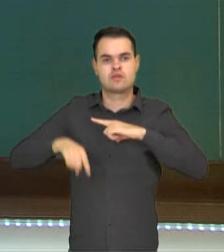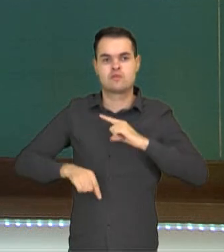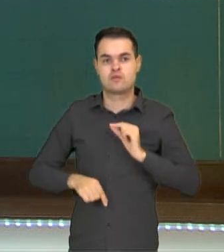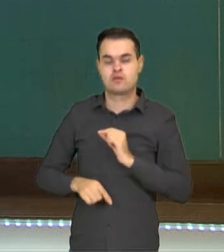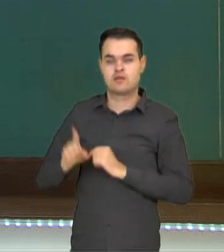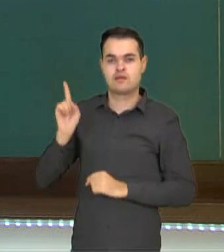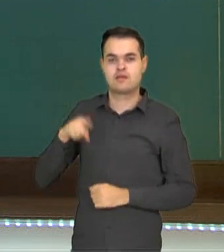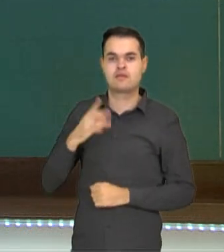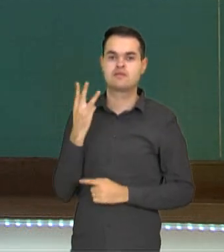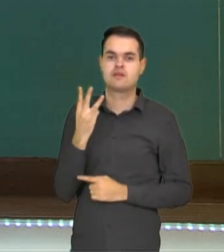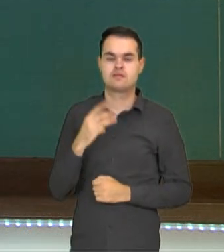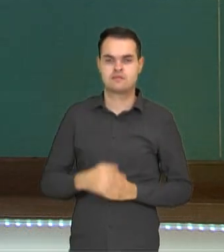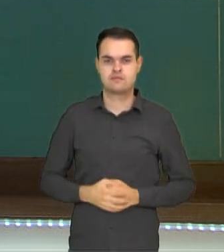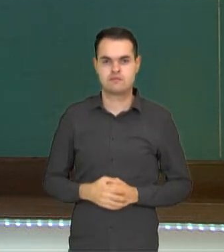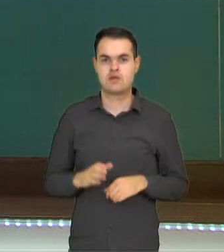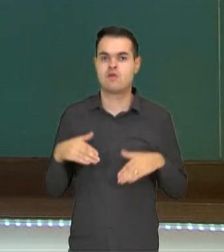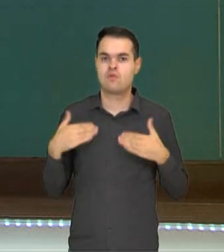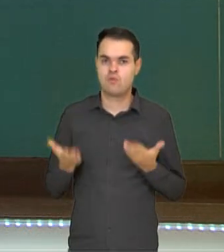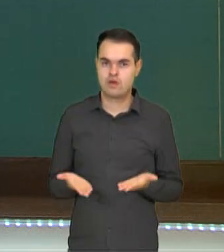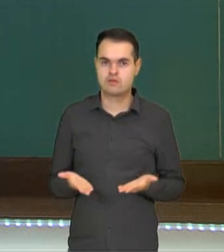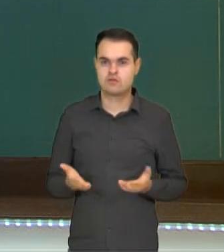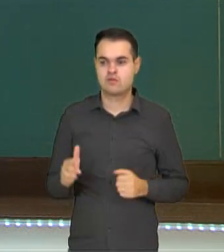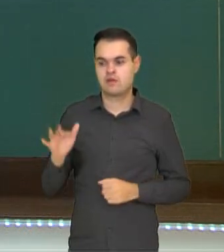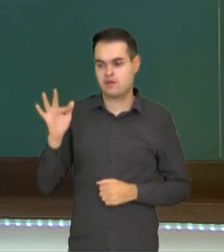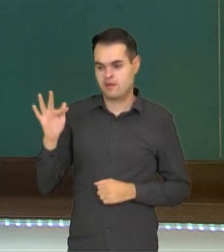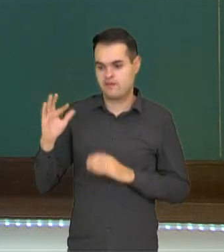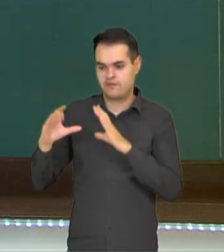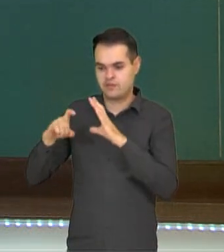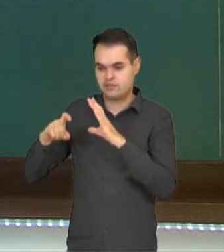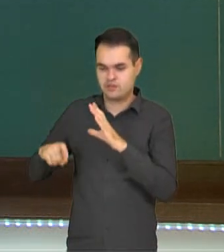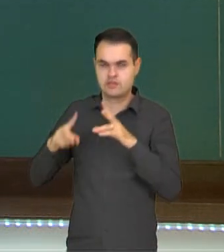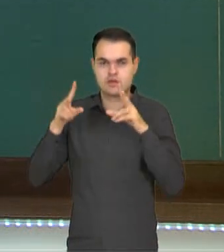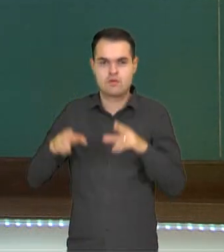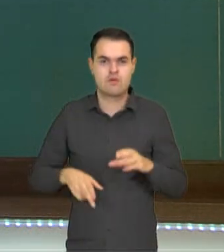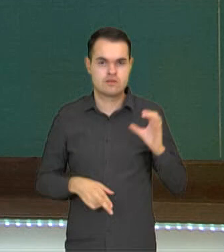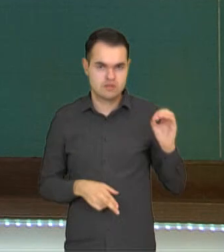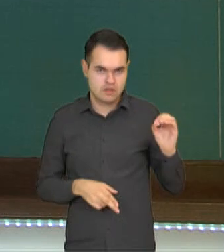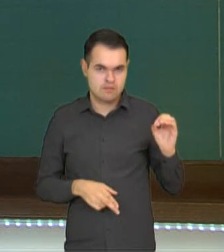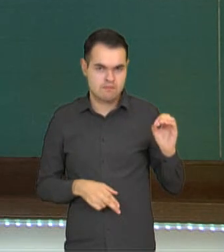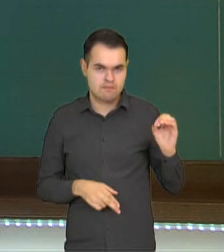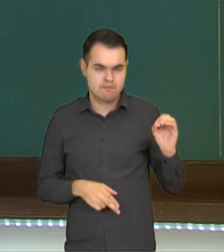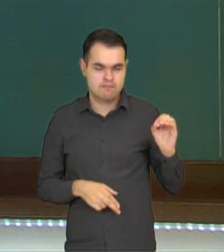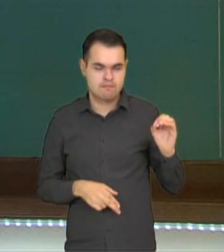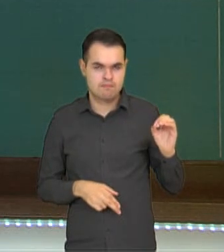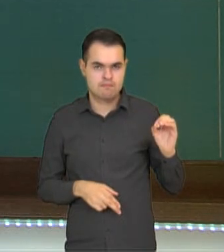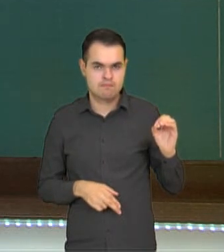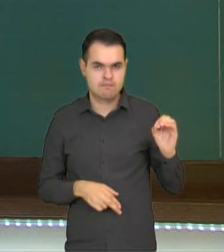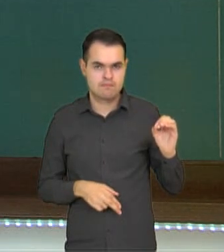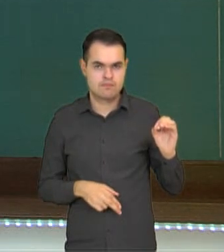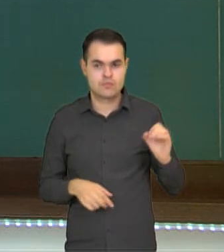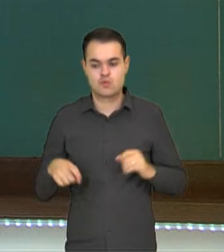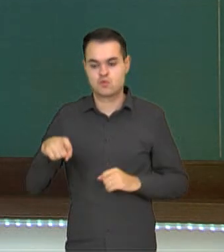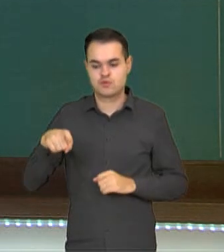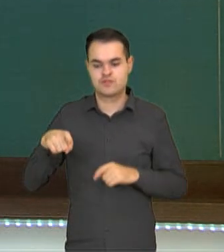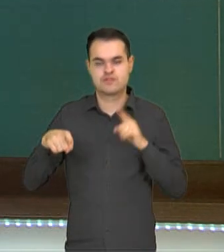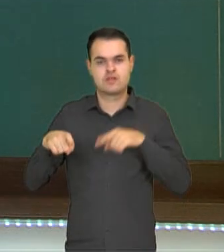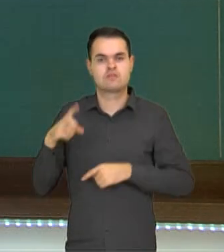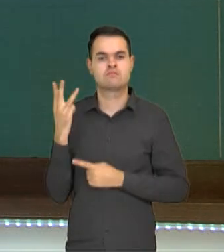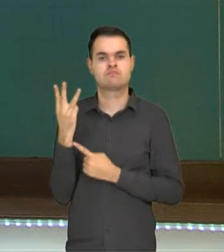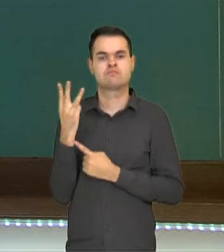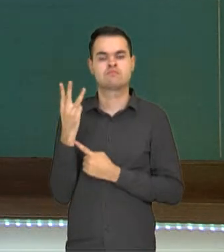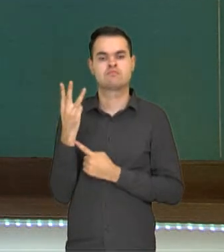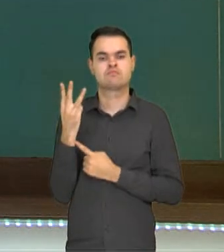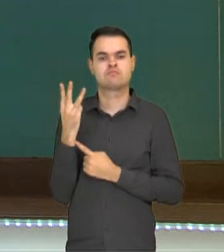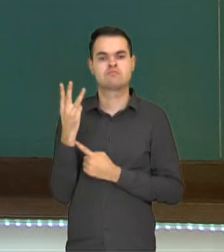Então, quando y, quando o f de x for zero, tá bom? O x vai ser 3, ou seja,